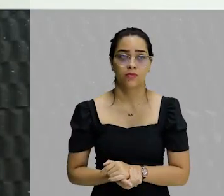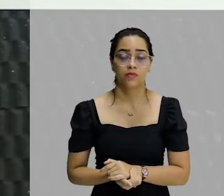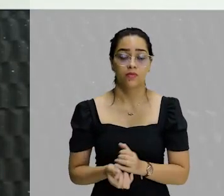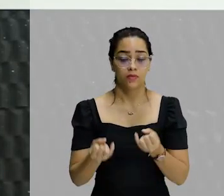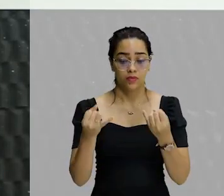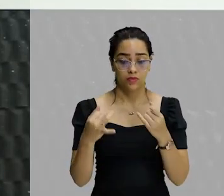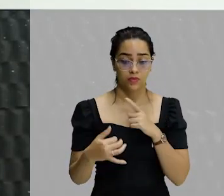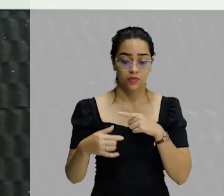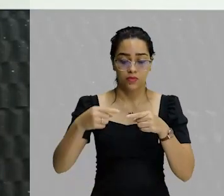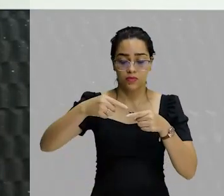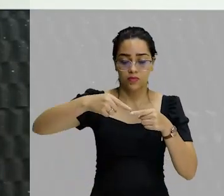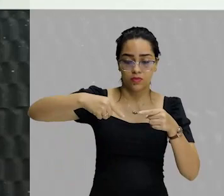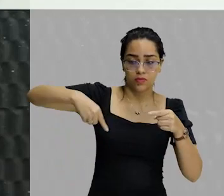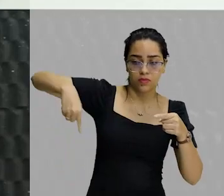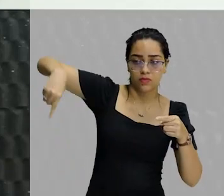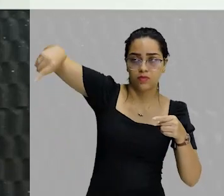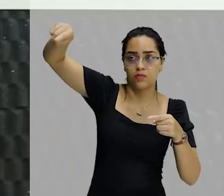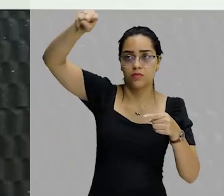tem uma esfera.